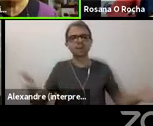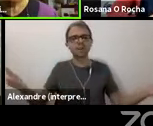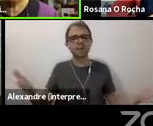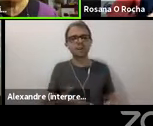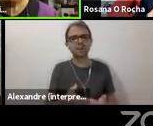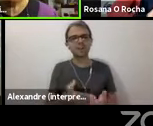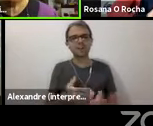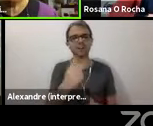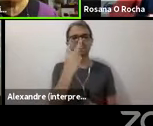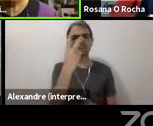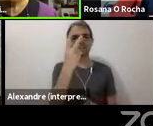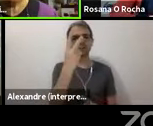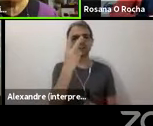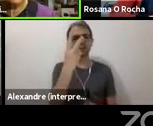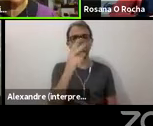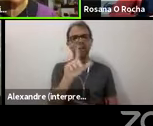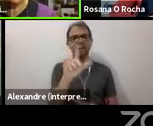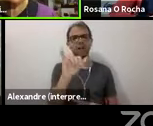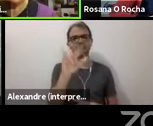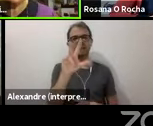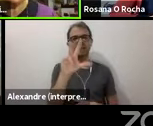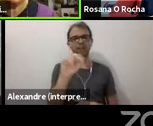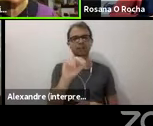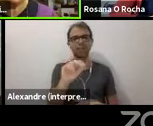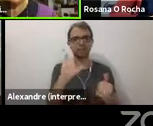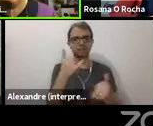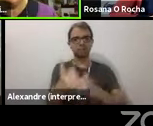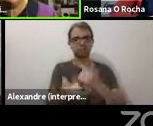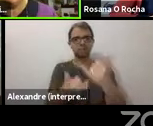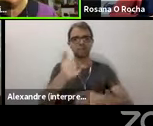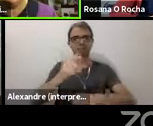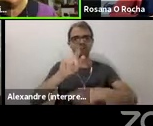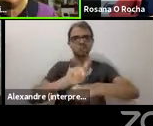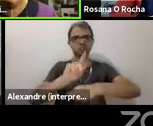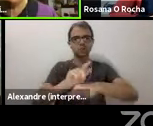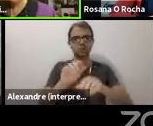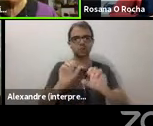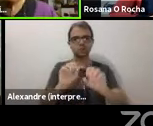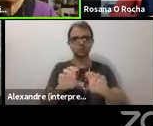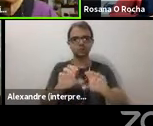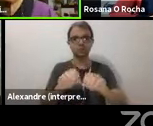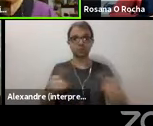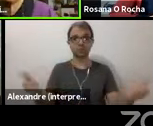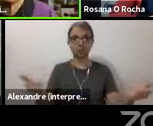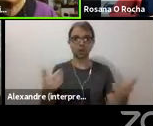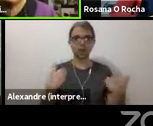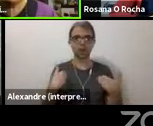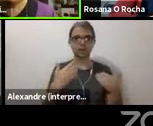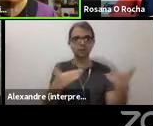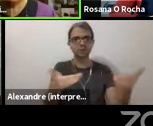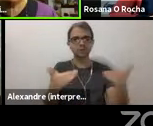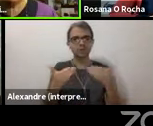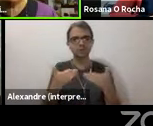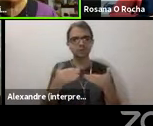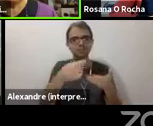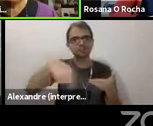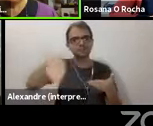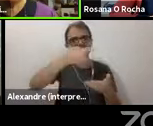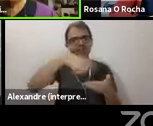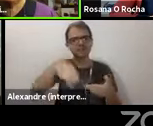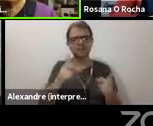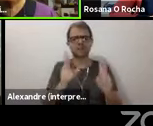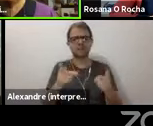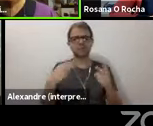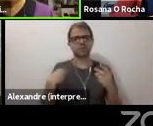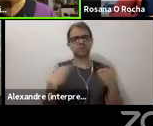segunda live da Brincada dos Gestores Educacionais. E aí eu vou fazer um convite para vocês, como sempre. Eu